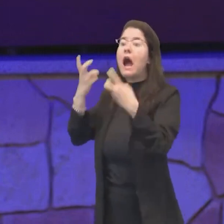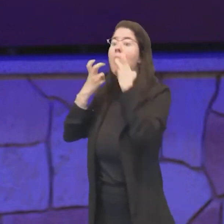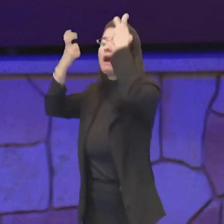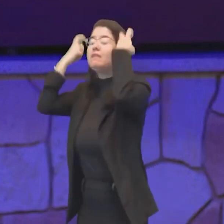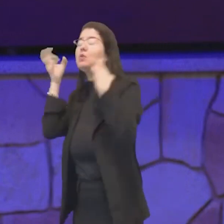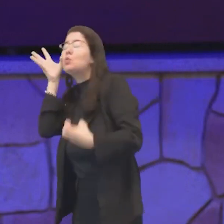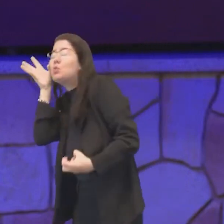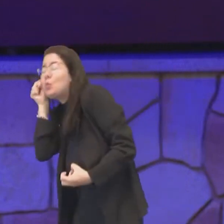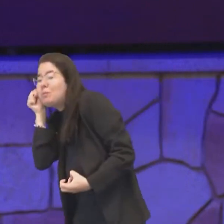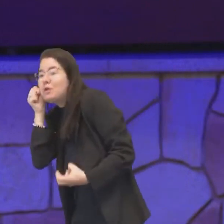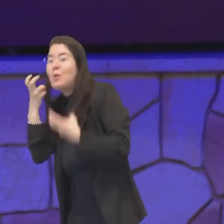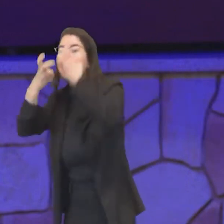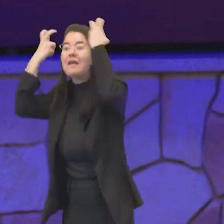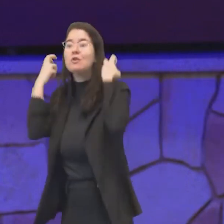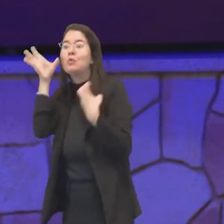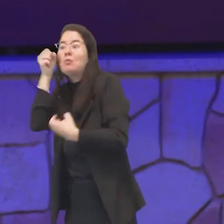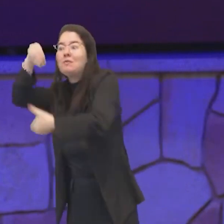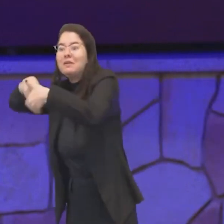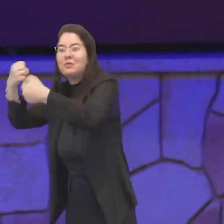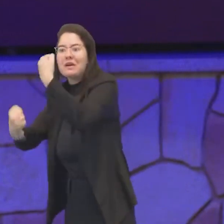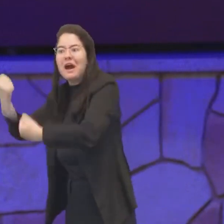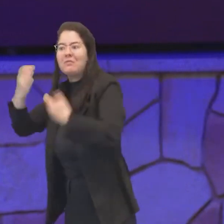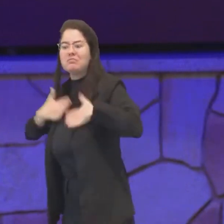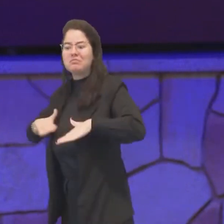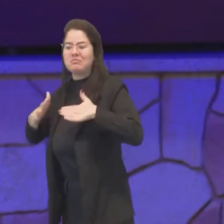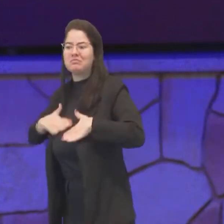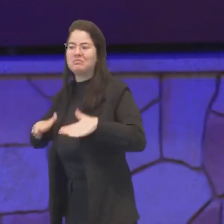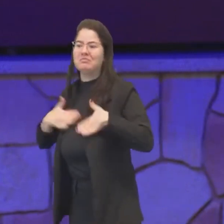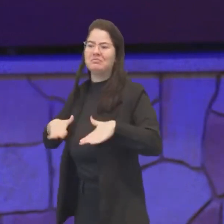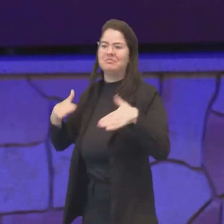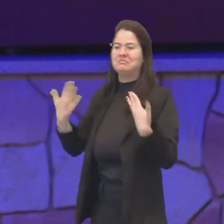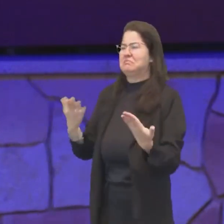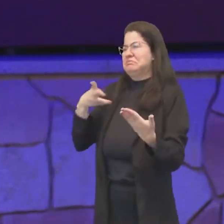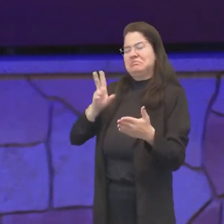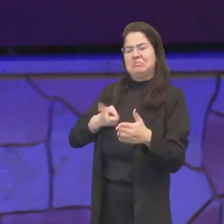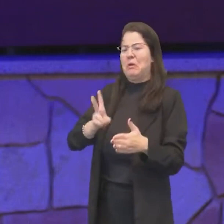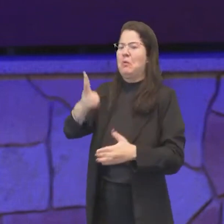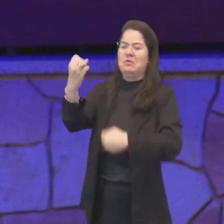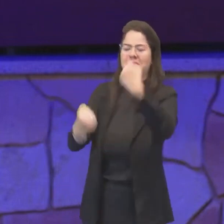ele ficou tranquilinho, e aí o balançar da viagem